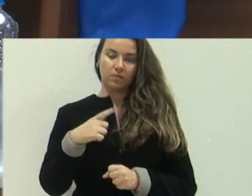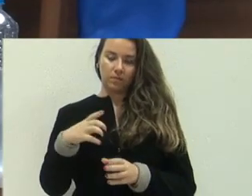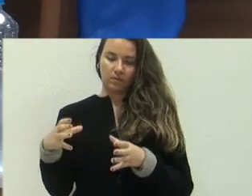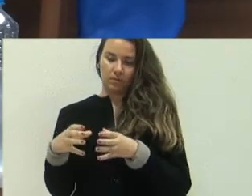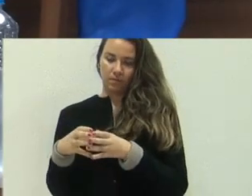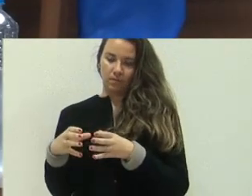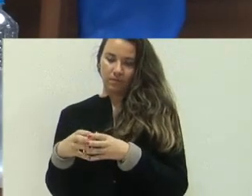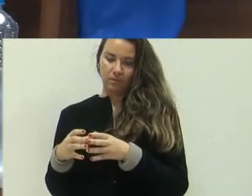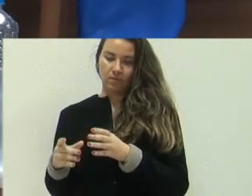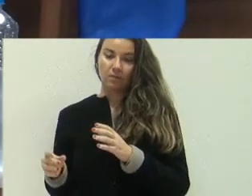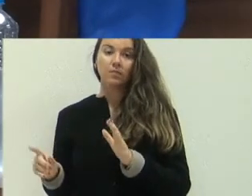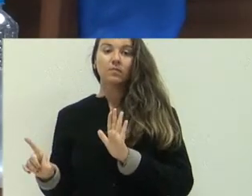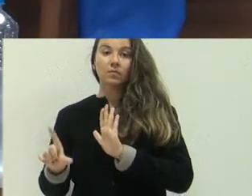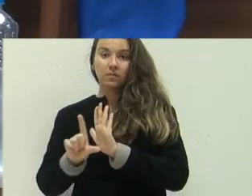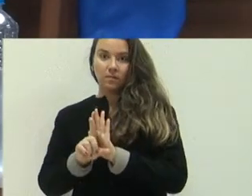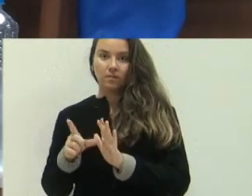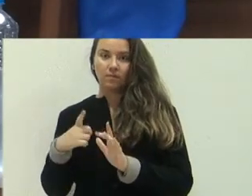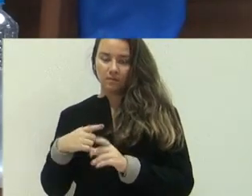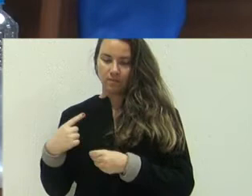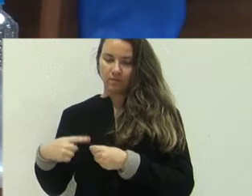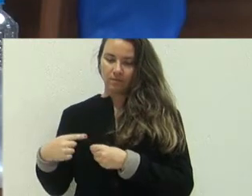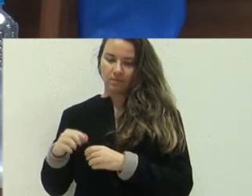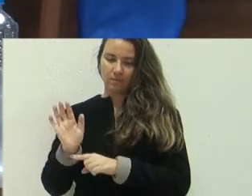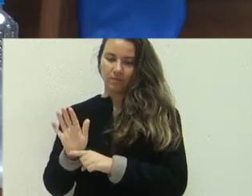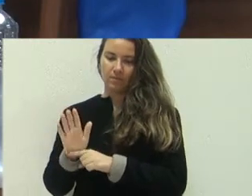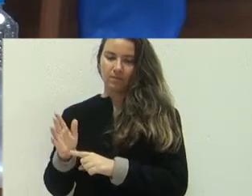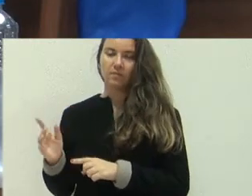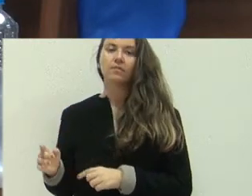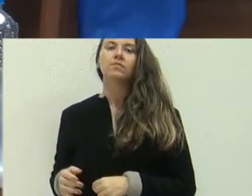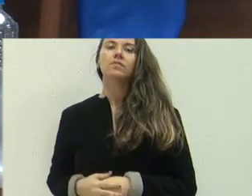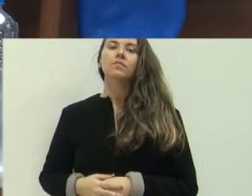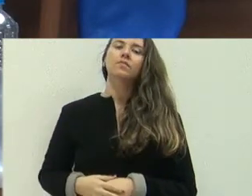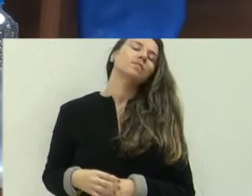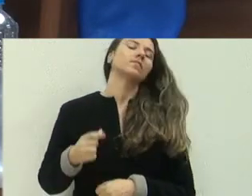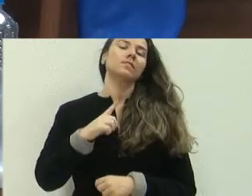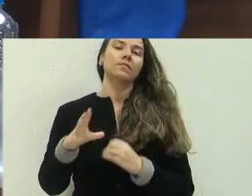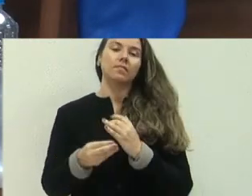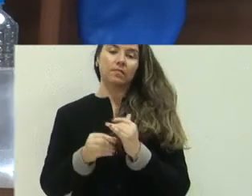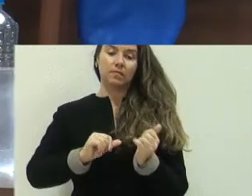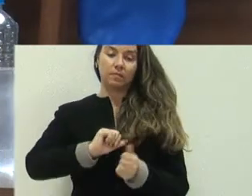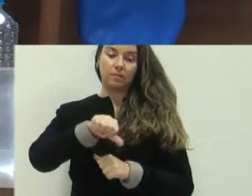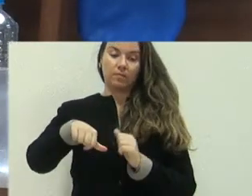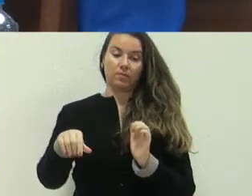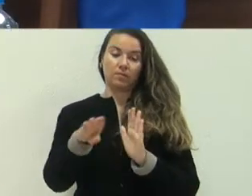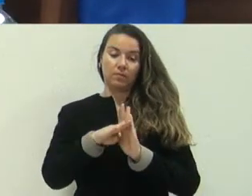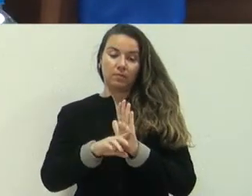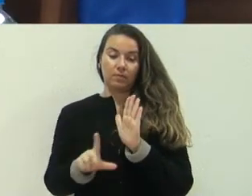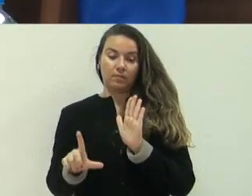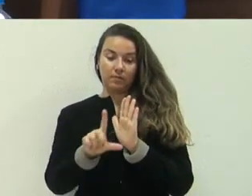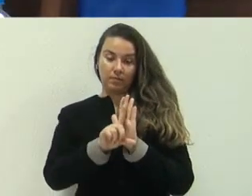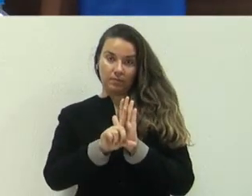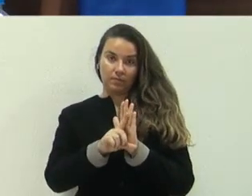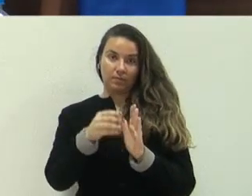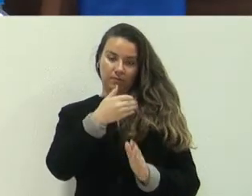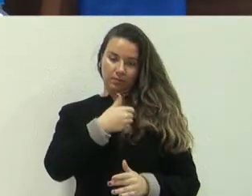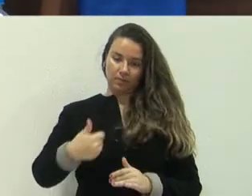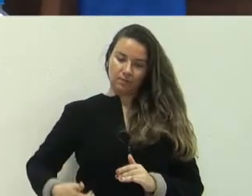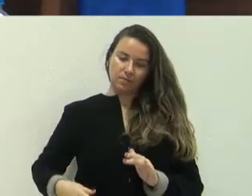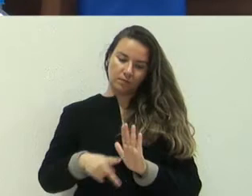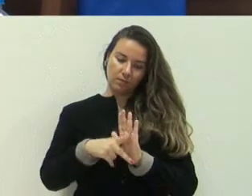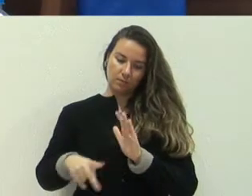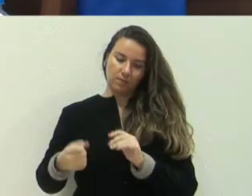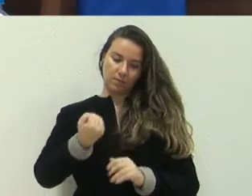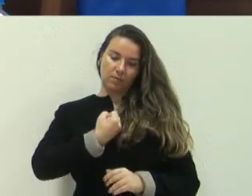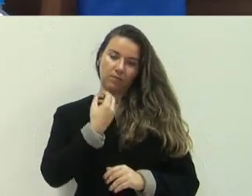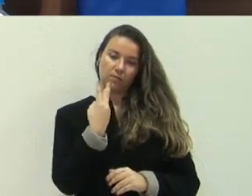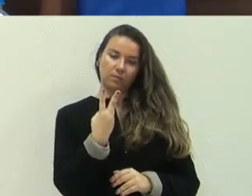Constituição, Justiça e Cidadania. Emenda modificativa ao projeto de lei ordinária do Executivo número